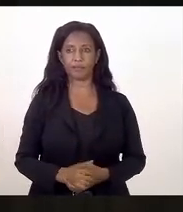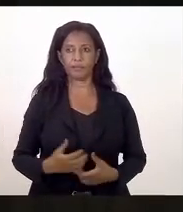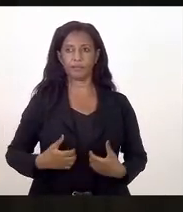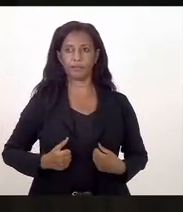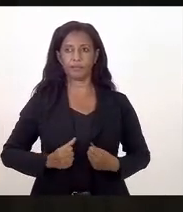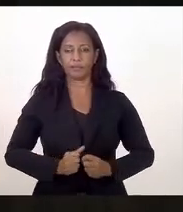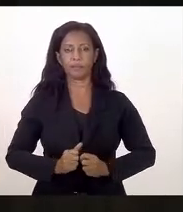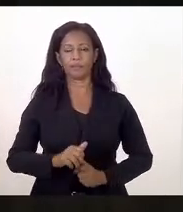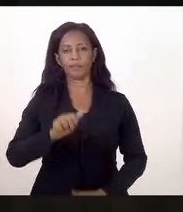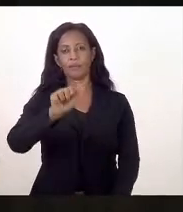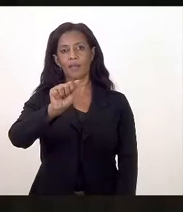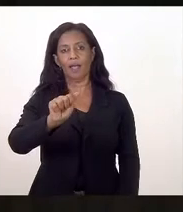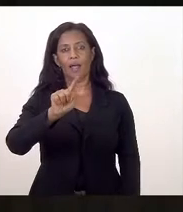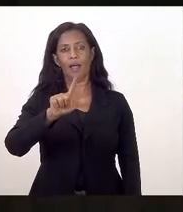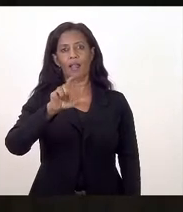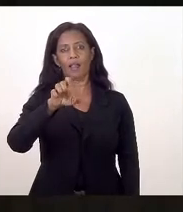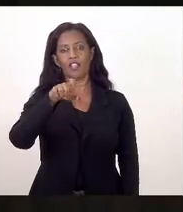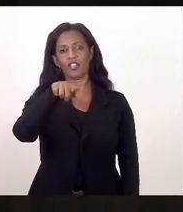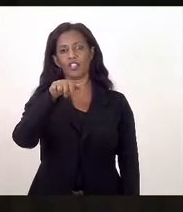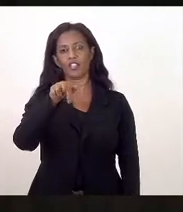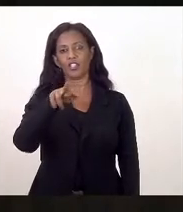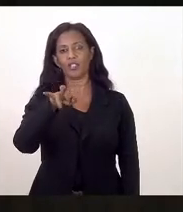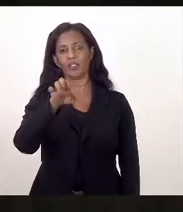Deputado Alexandre Quinoploch.